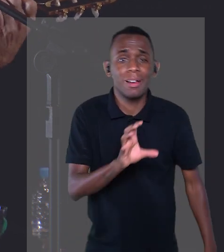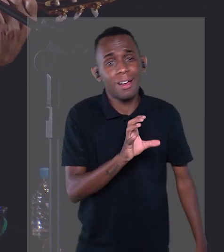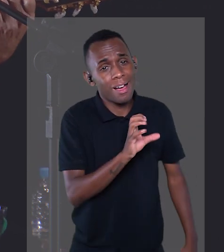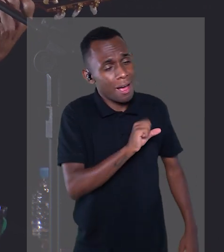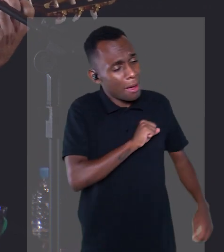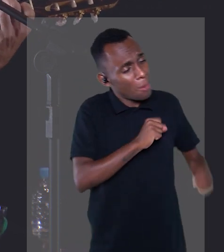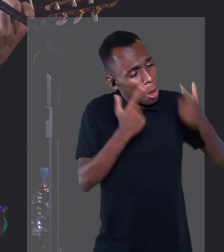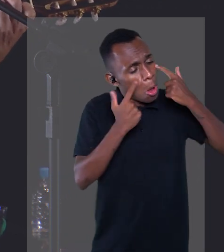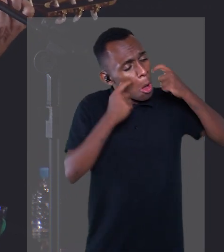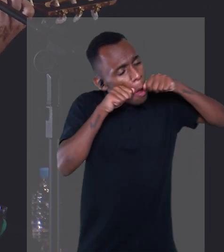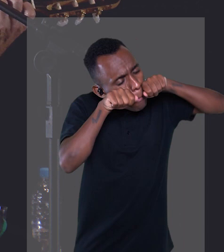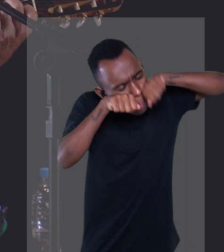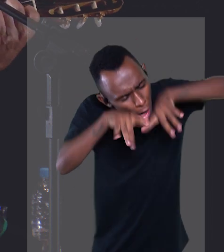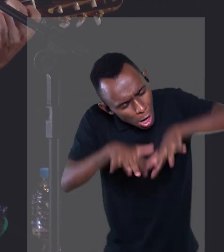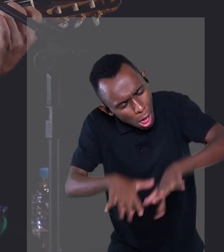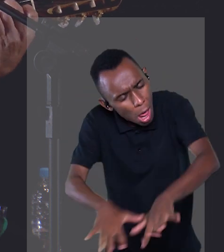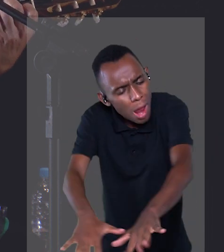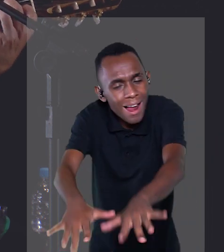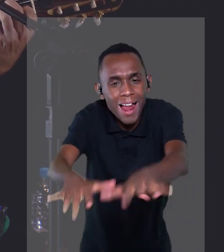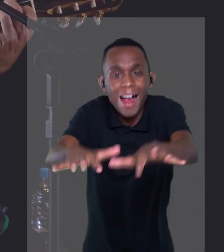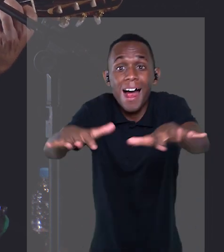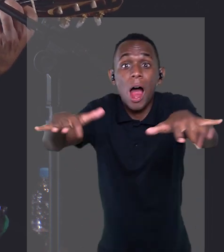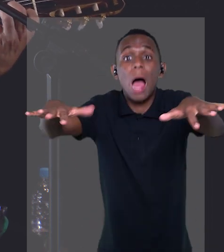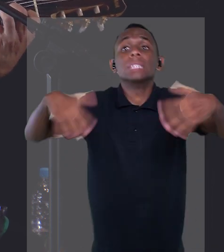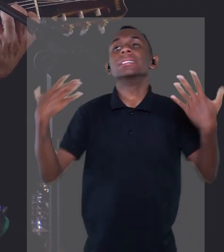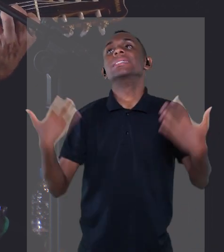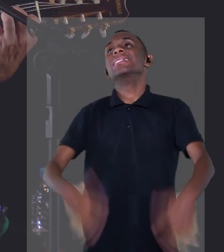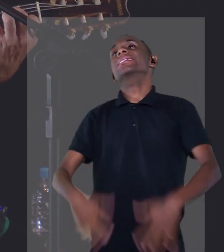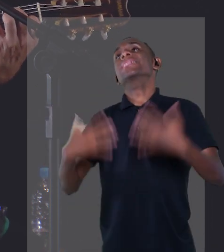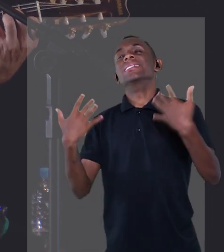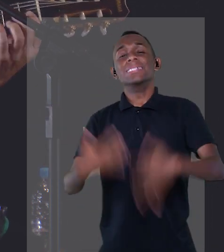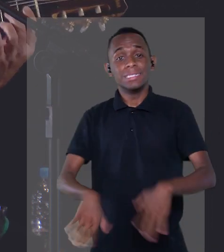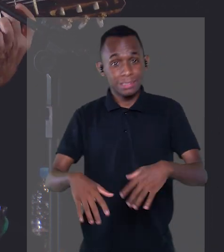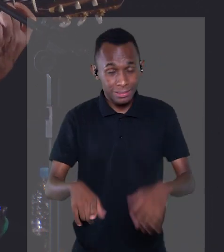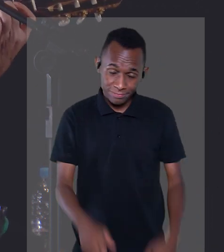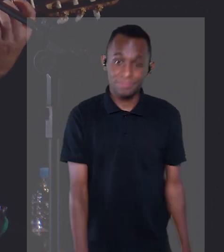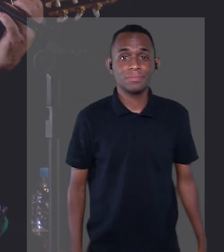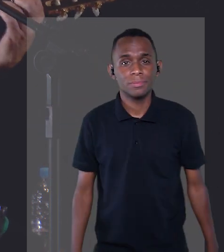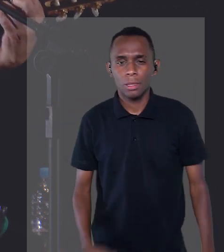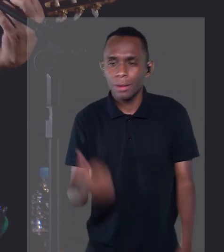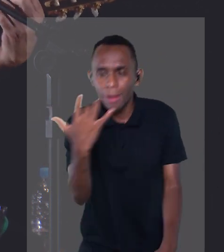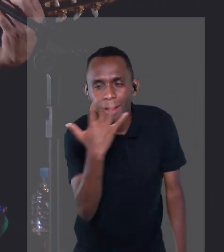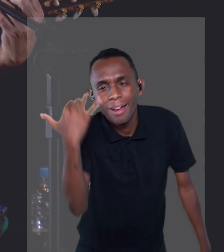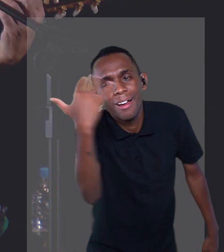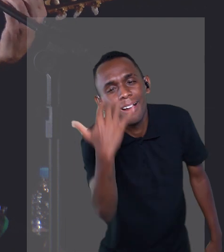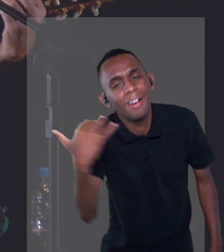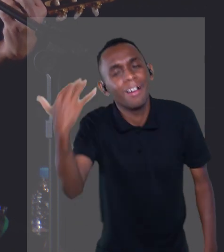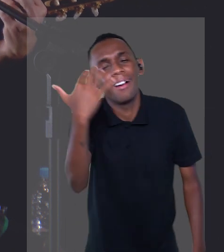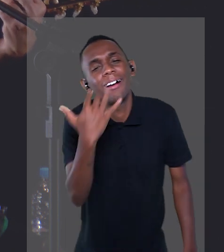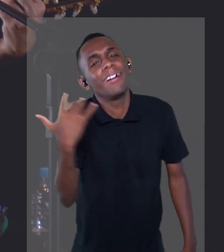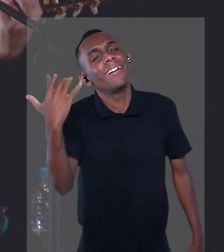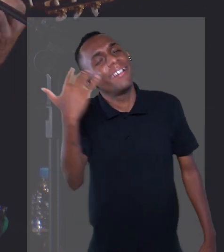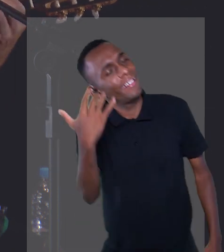o mar. E quando te conquistar